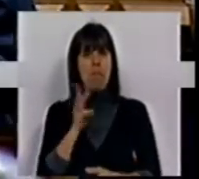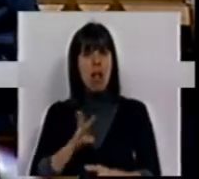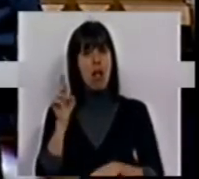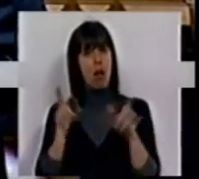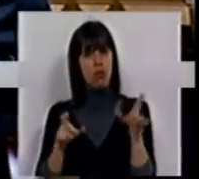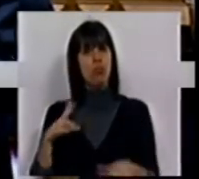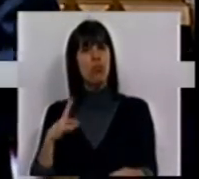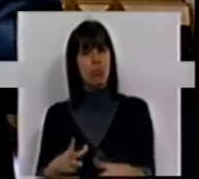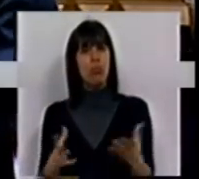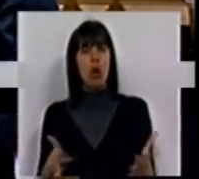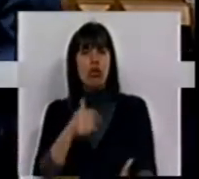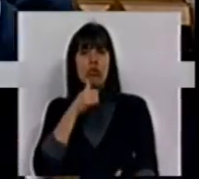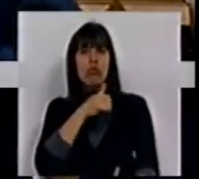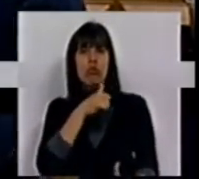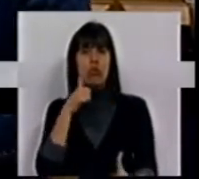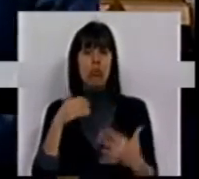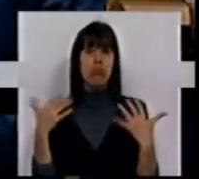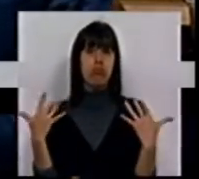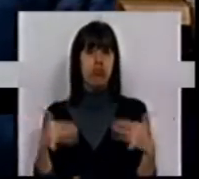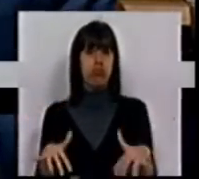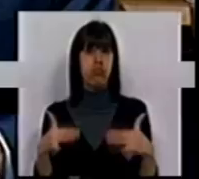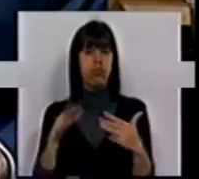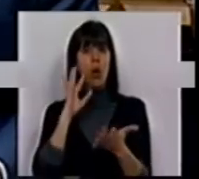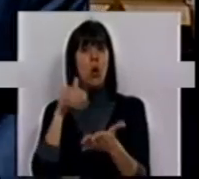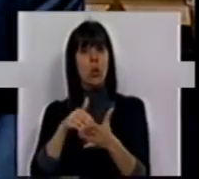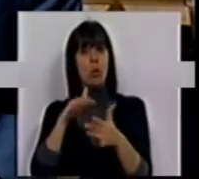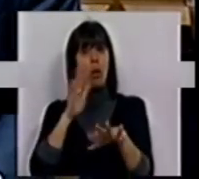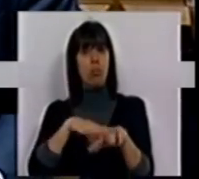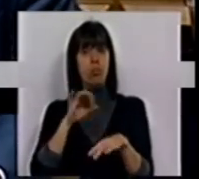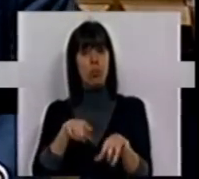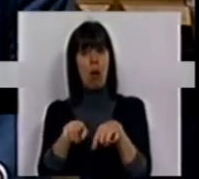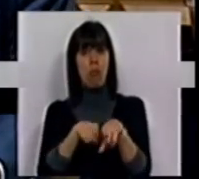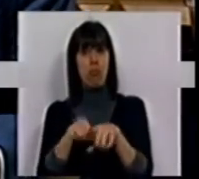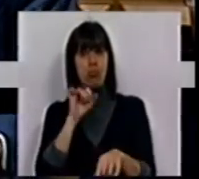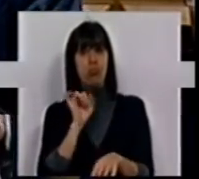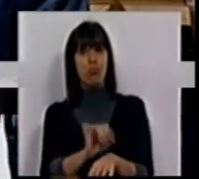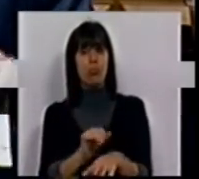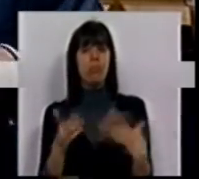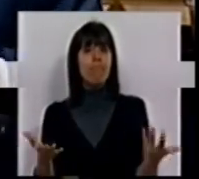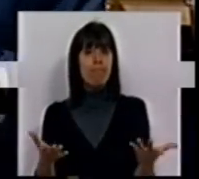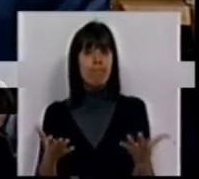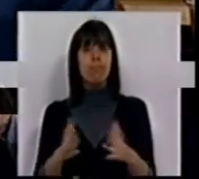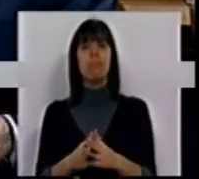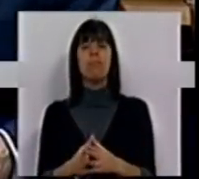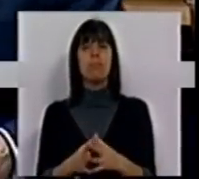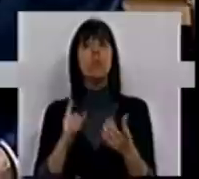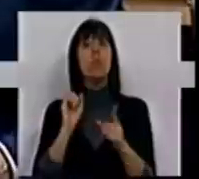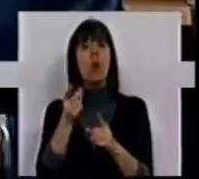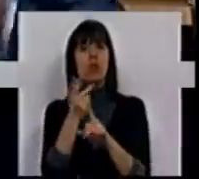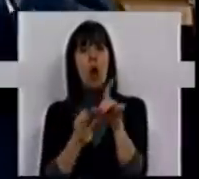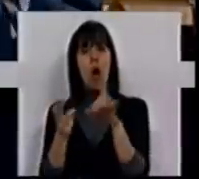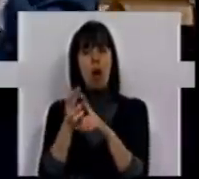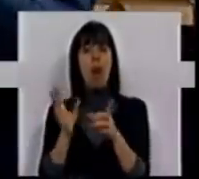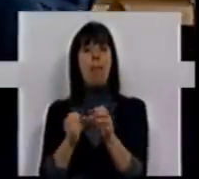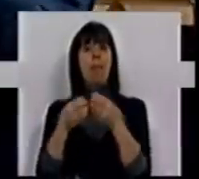de portugueses que sofreram duramente os resultados desta política. Falamos do